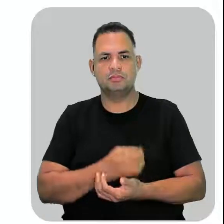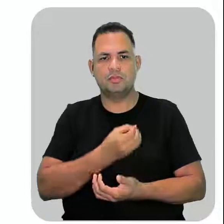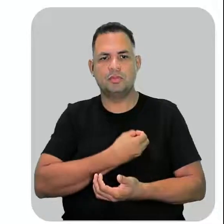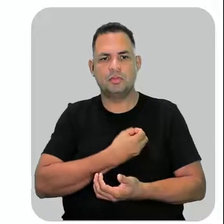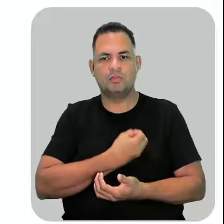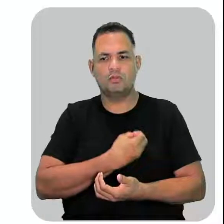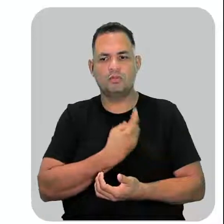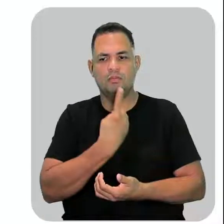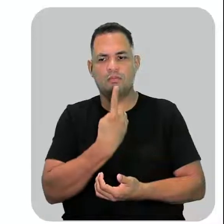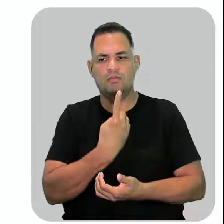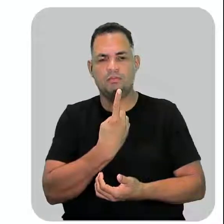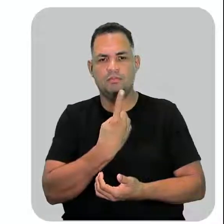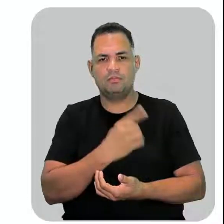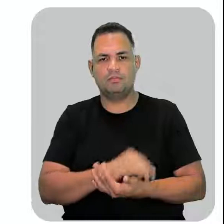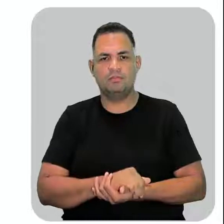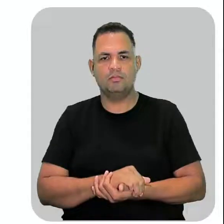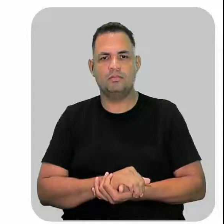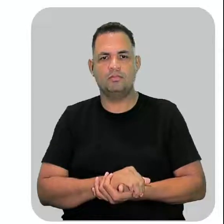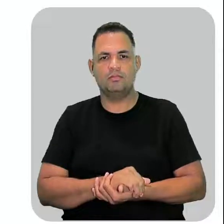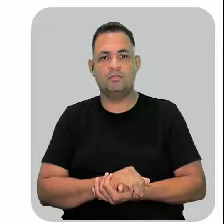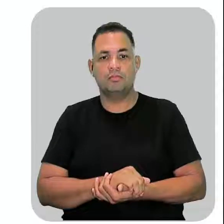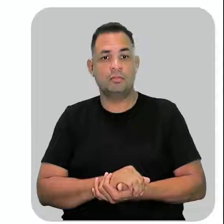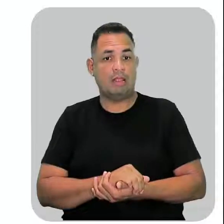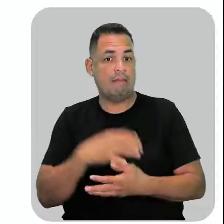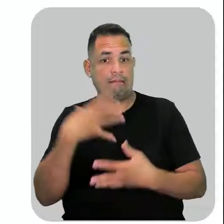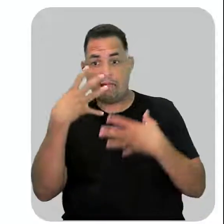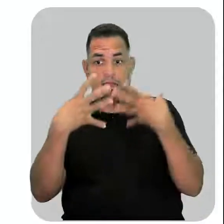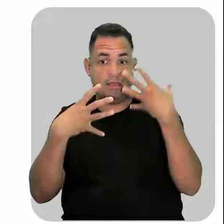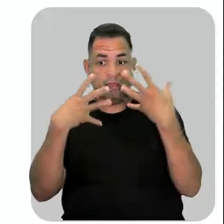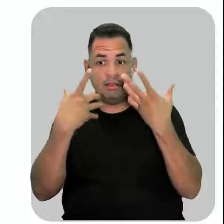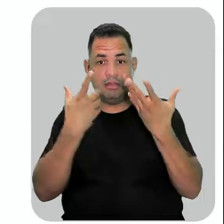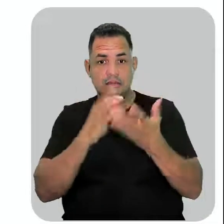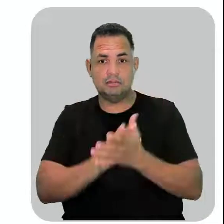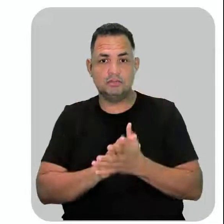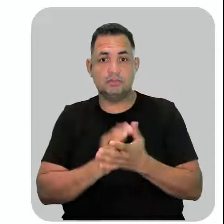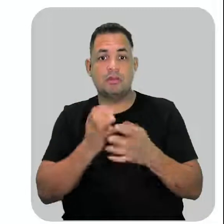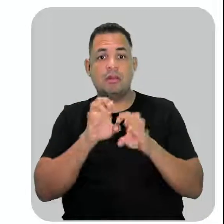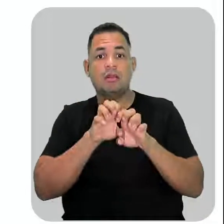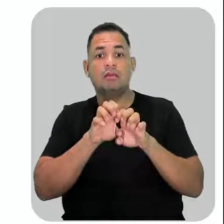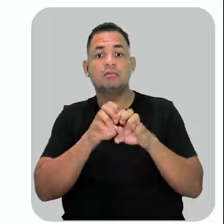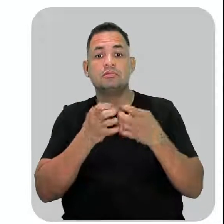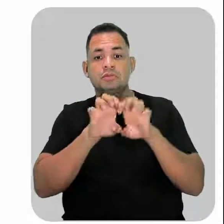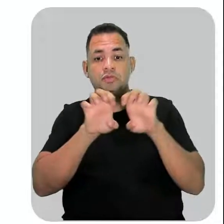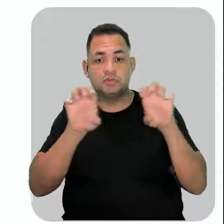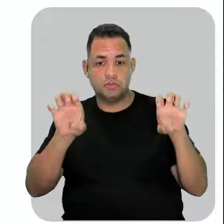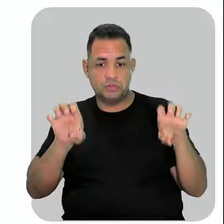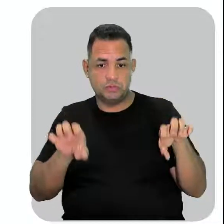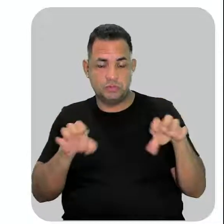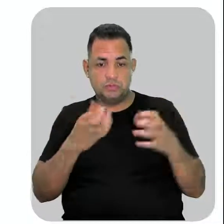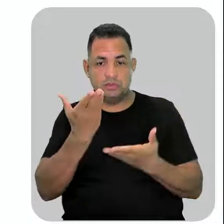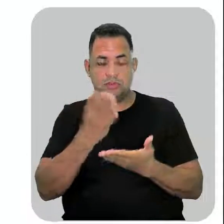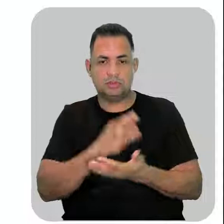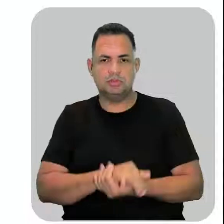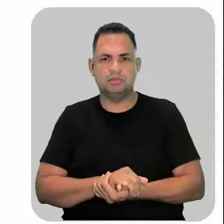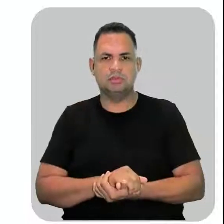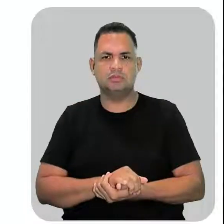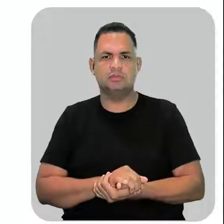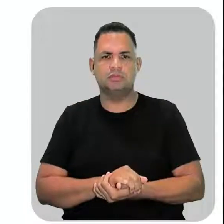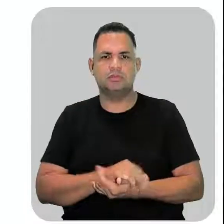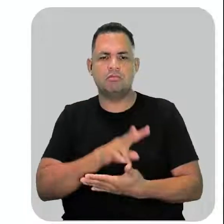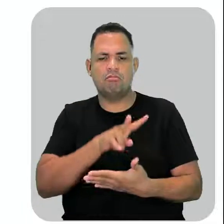Questão número 1. Não se assustem com as estruturas, viu, gente? Não se assustem, né? Mas vamos